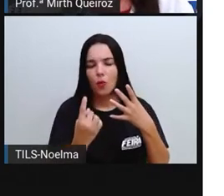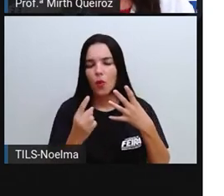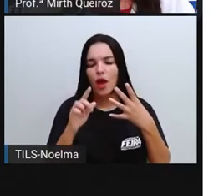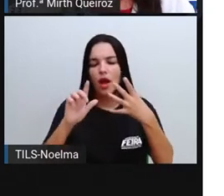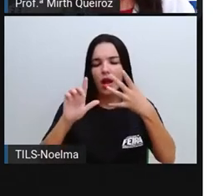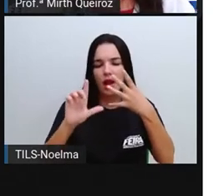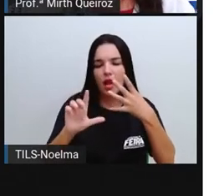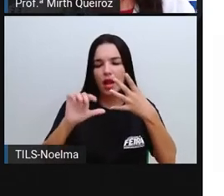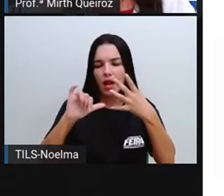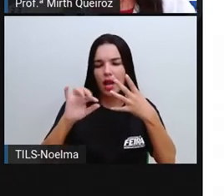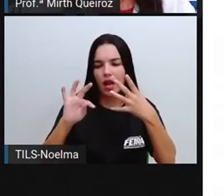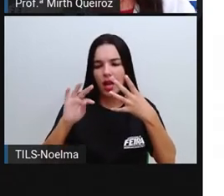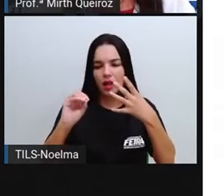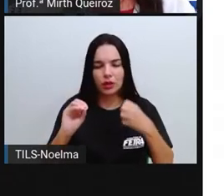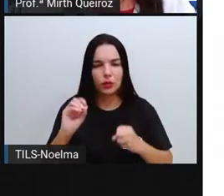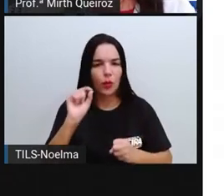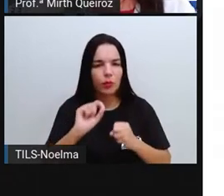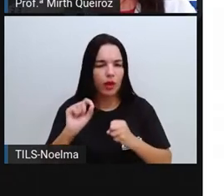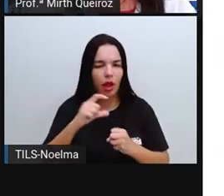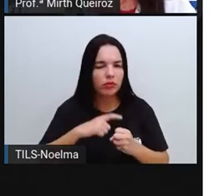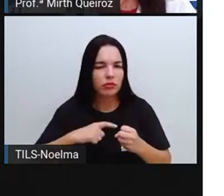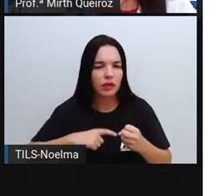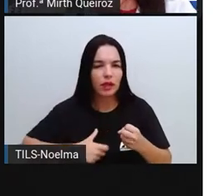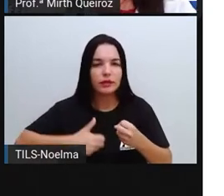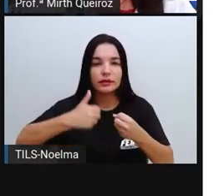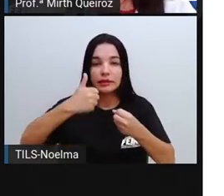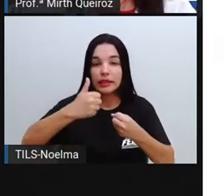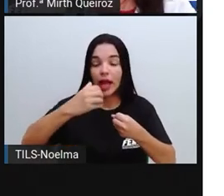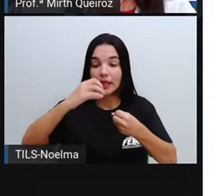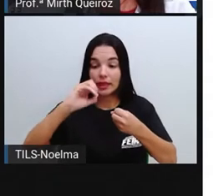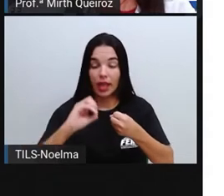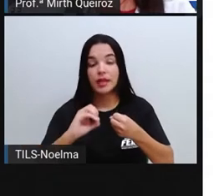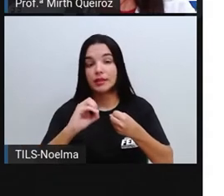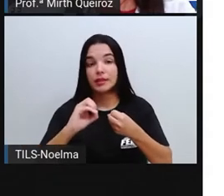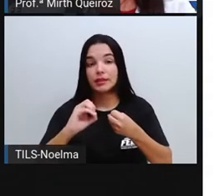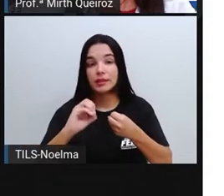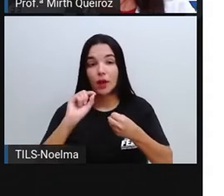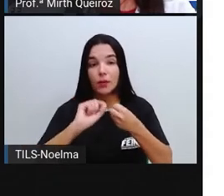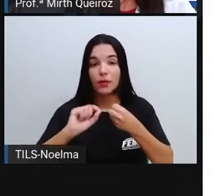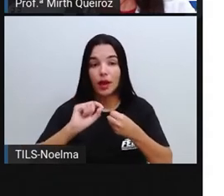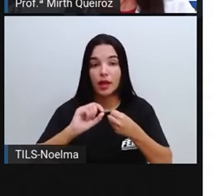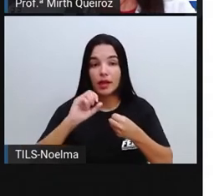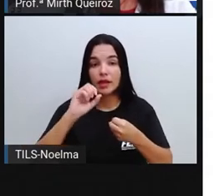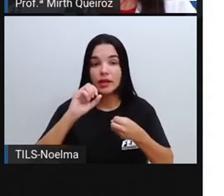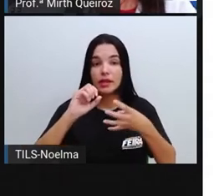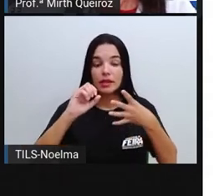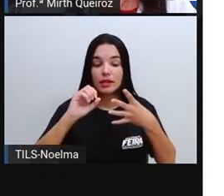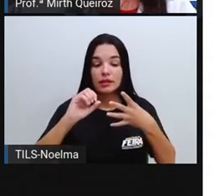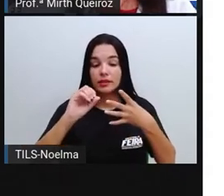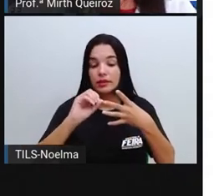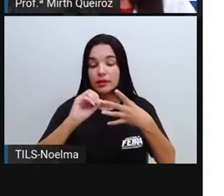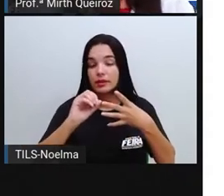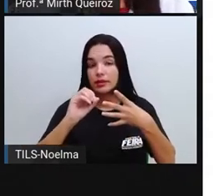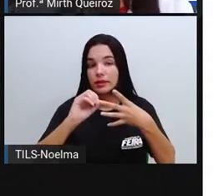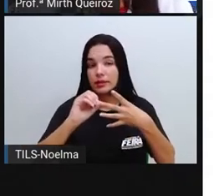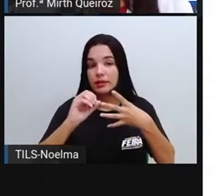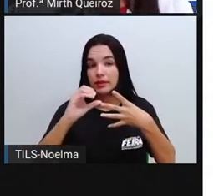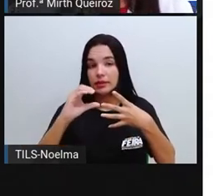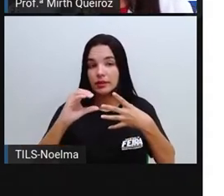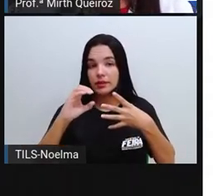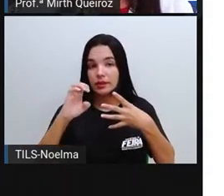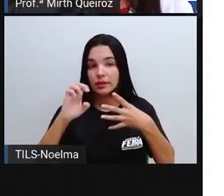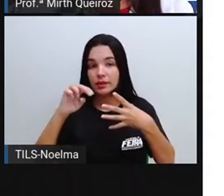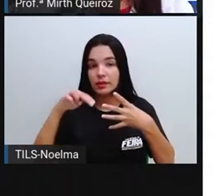né? 1 litro, ele vai ter 10 cililitros, vai corresponder a 10 cililitros. E a 100